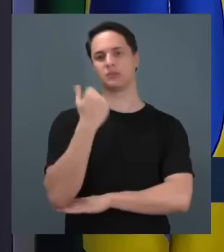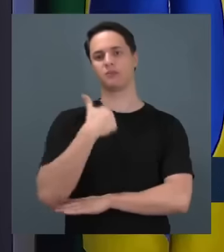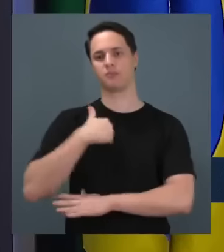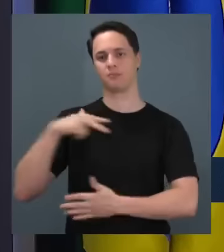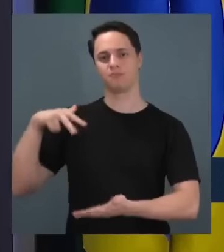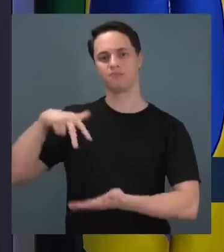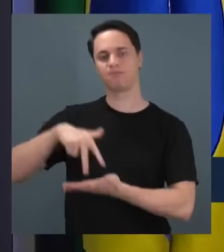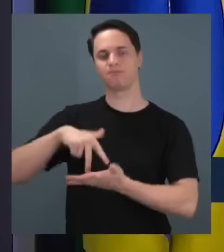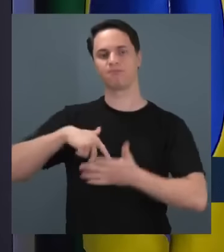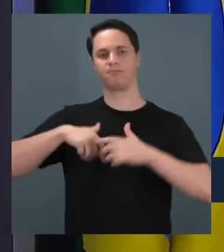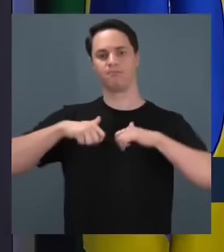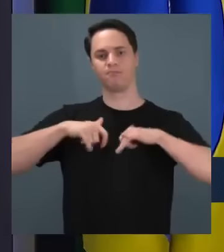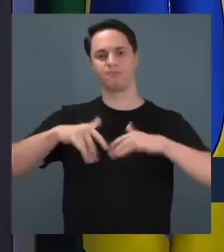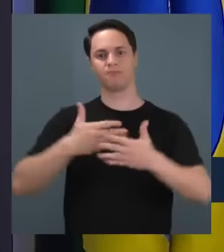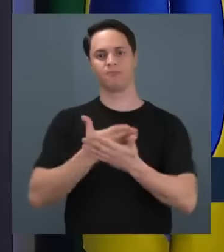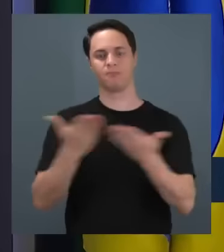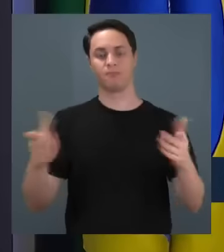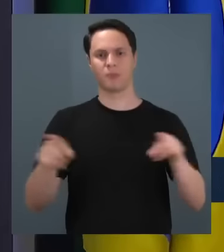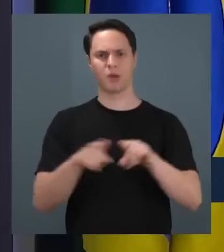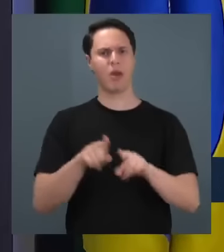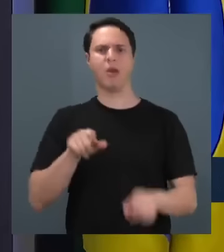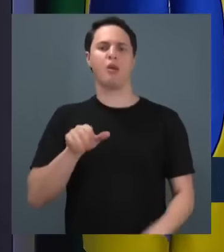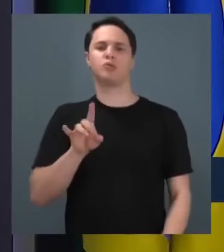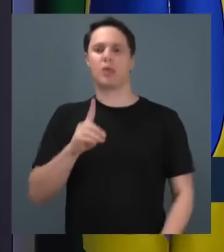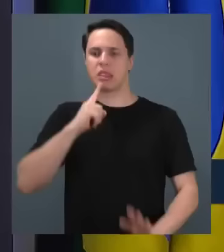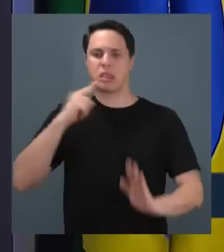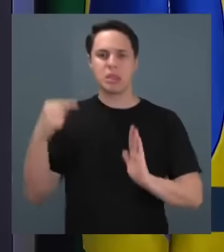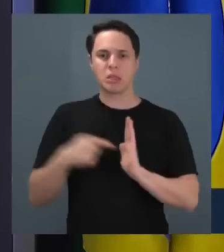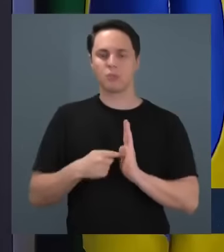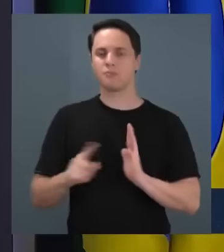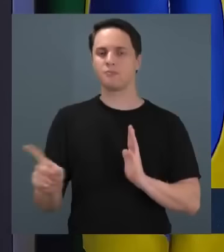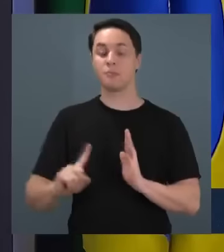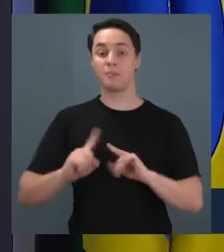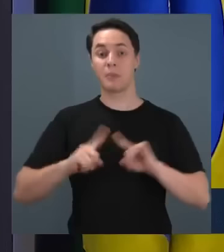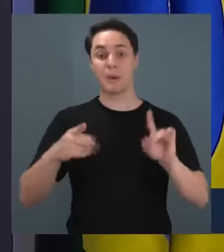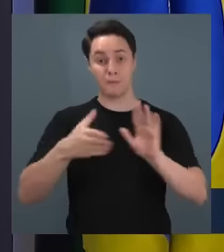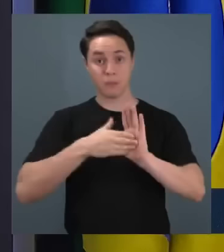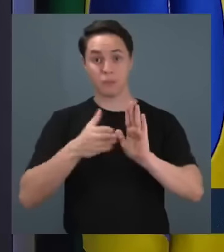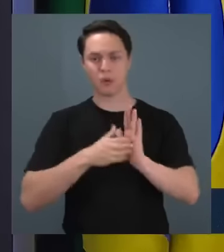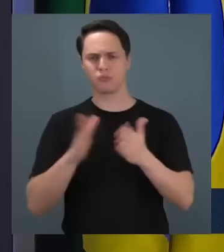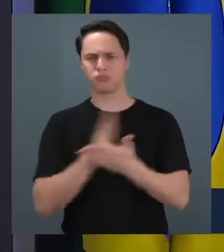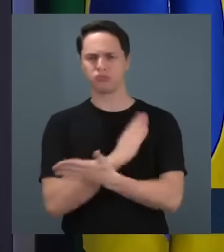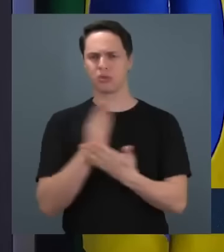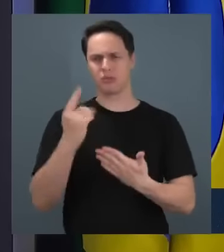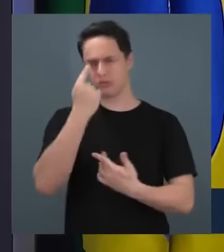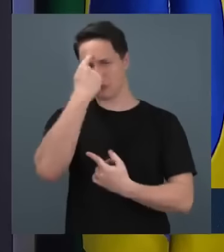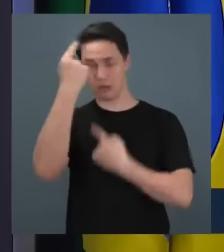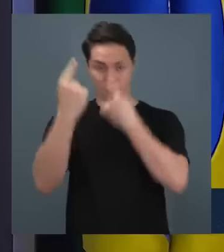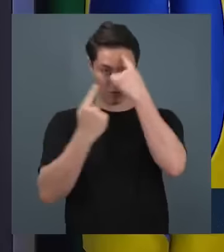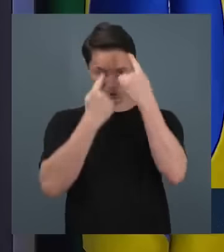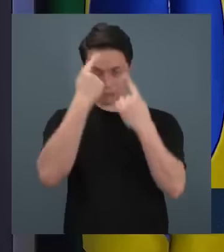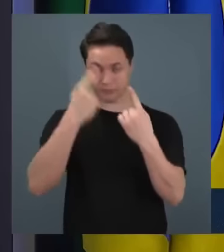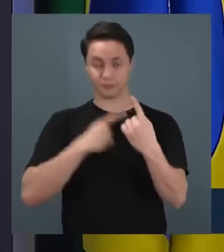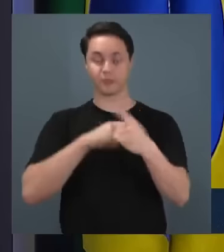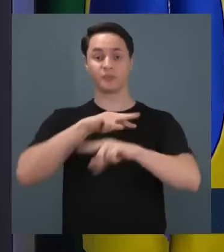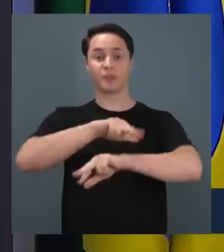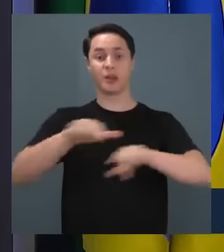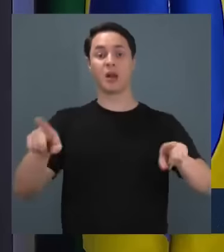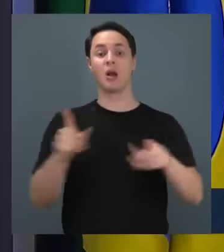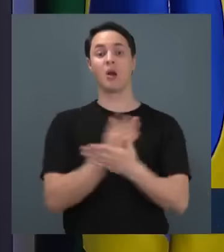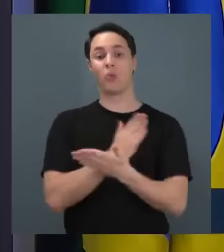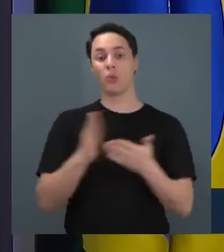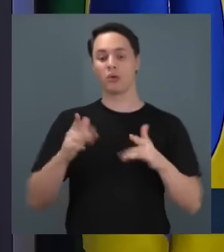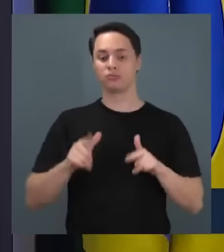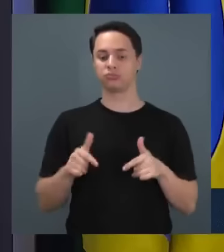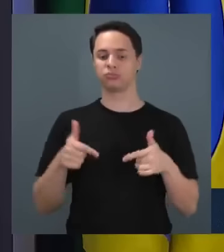tribuna, não apenas denúncias, mas algumas proposições, algumas ideias e algumas